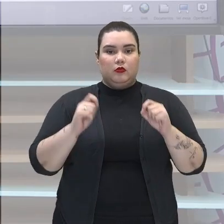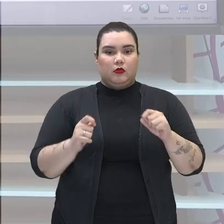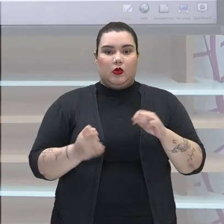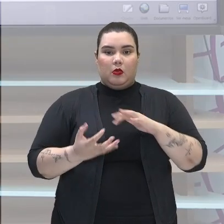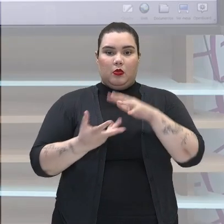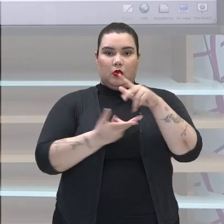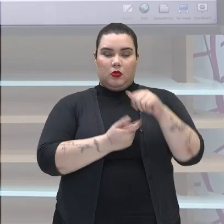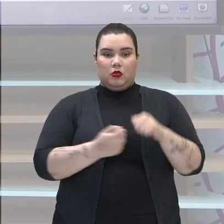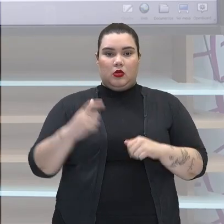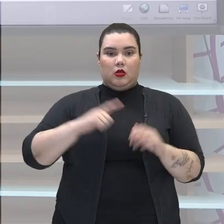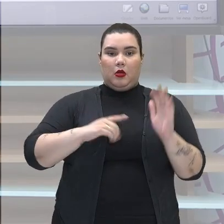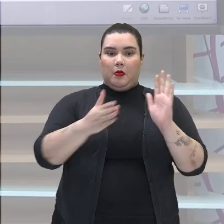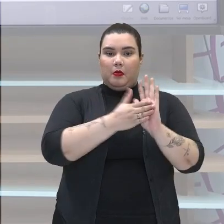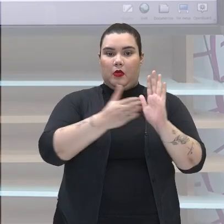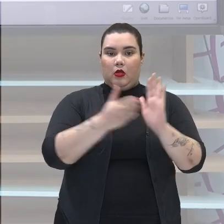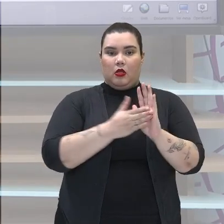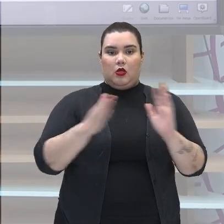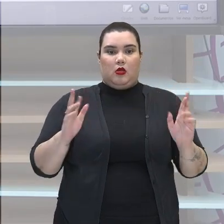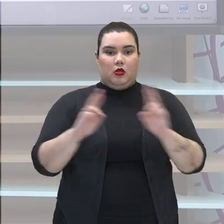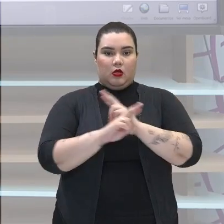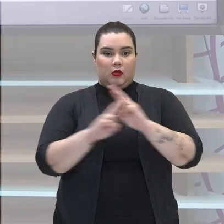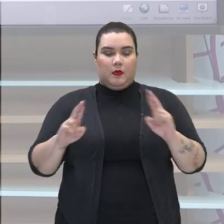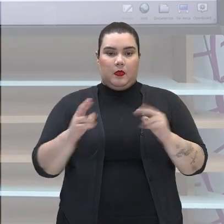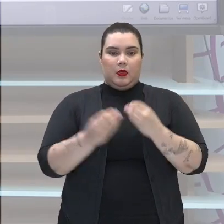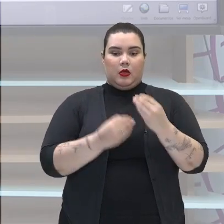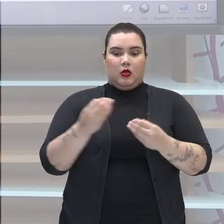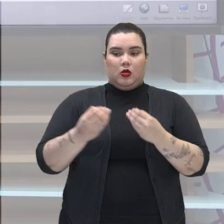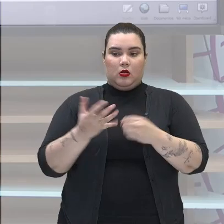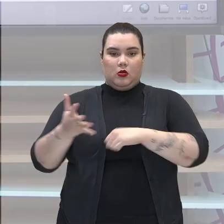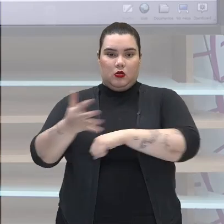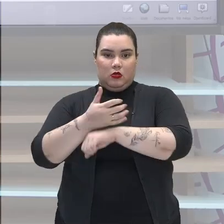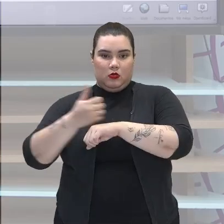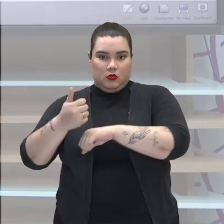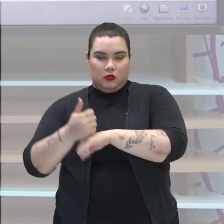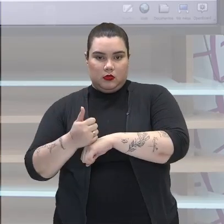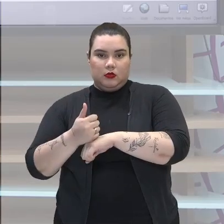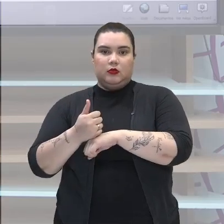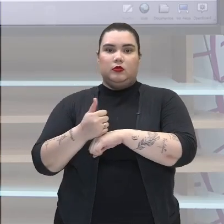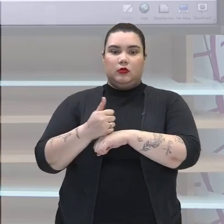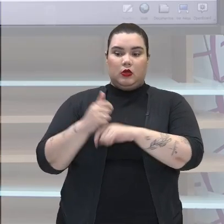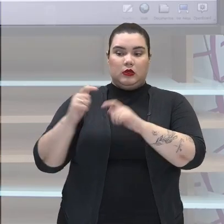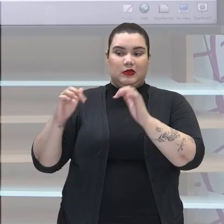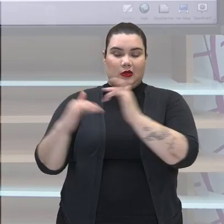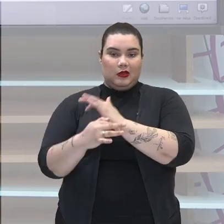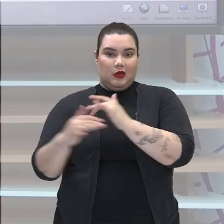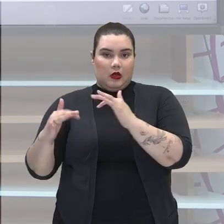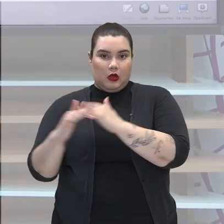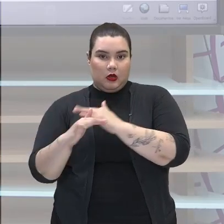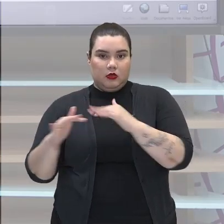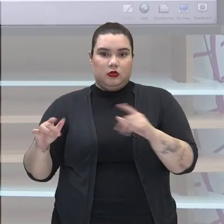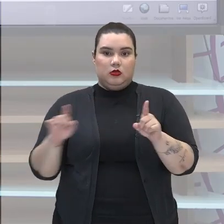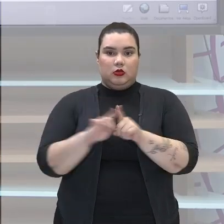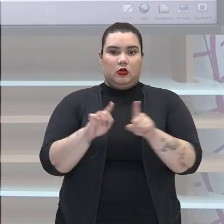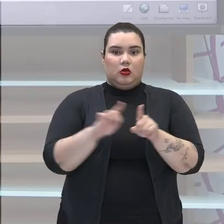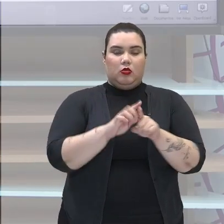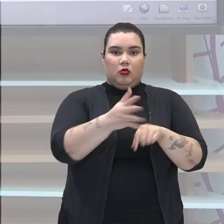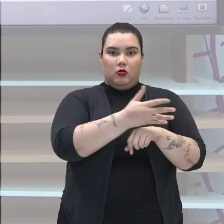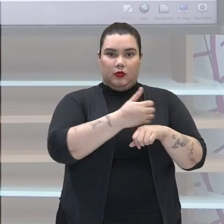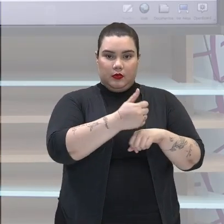qual era pautado na relação entre colonizadores, né, entre metrópole e